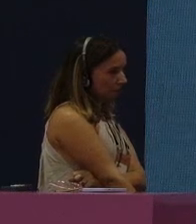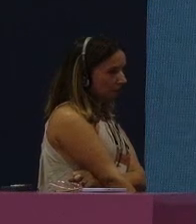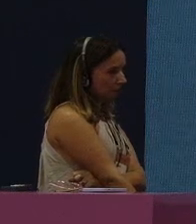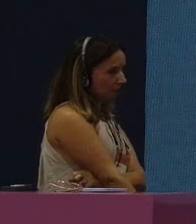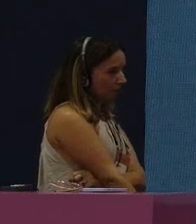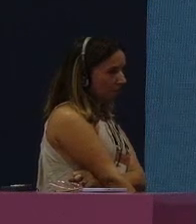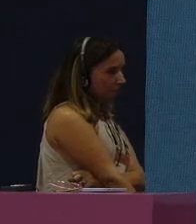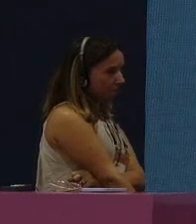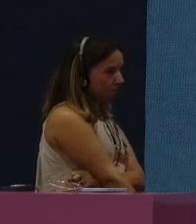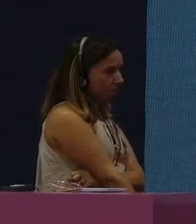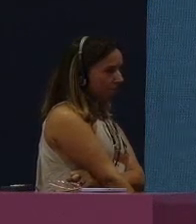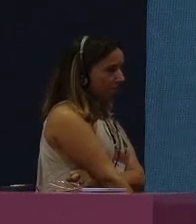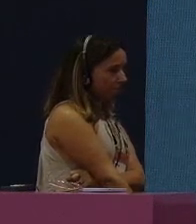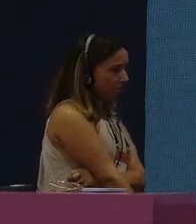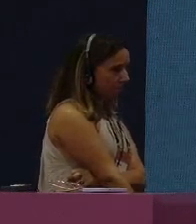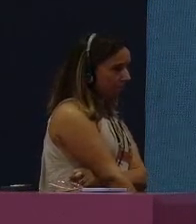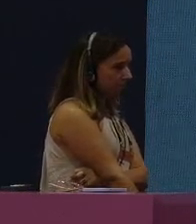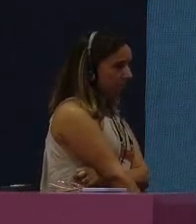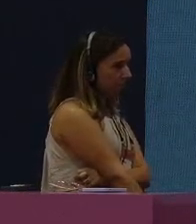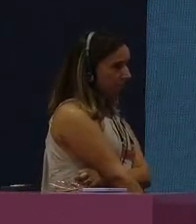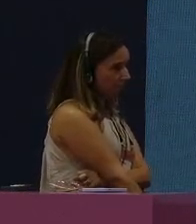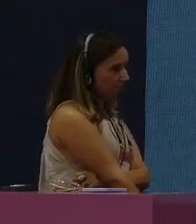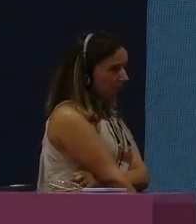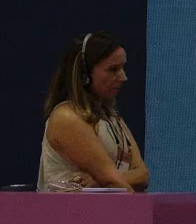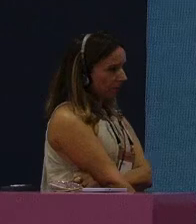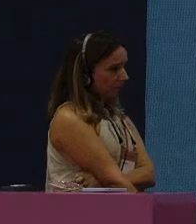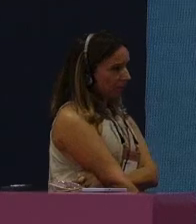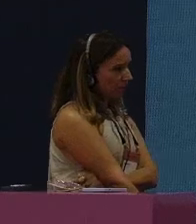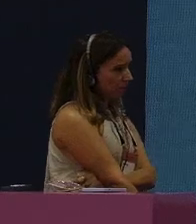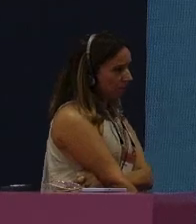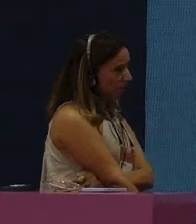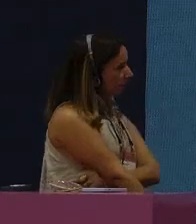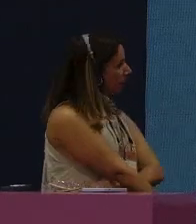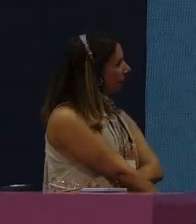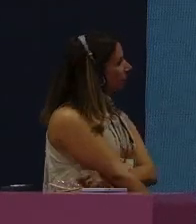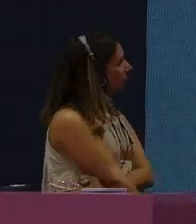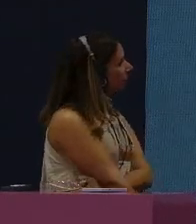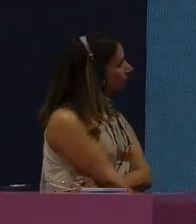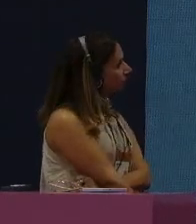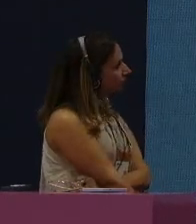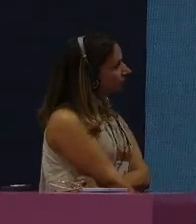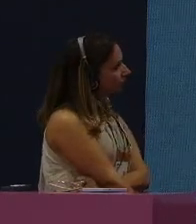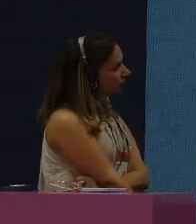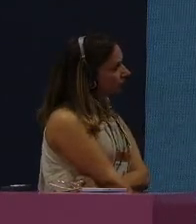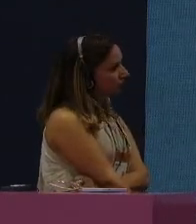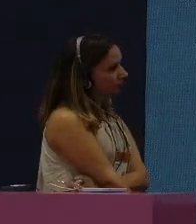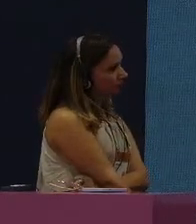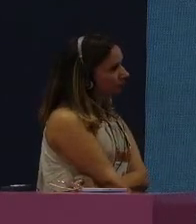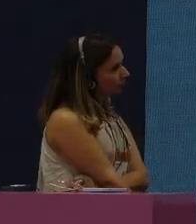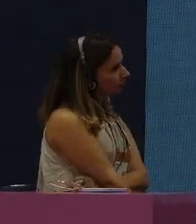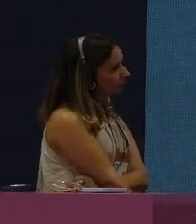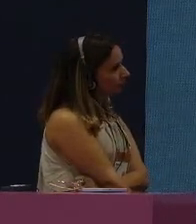né, junto com outros dados, né, que são produzidos, inclusive pelo ONS. A gente montou essa estrutura de um lake e